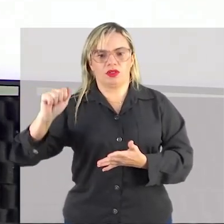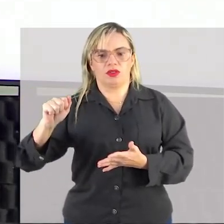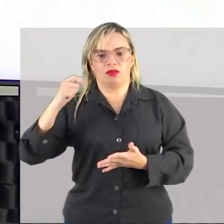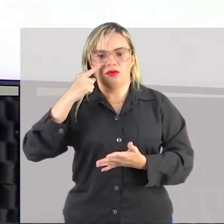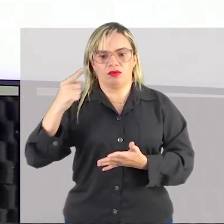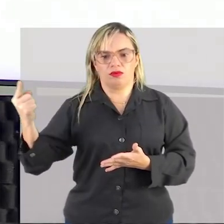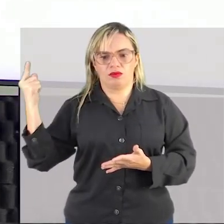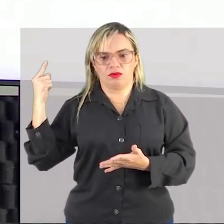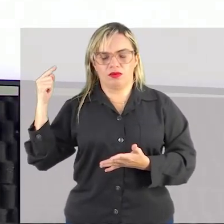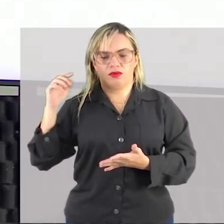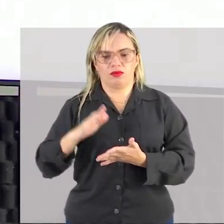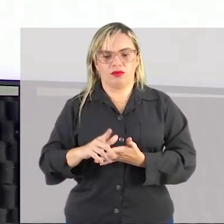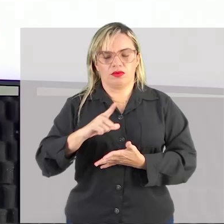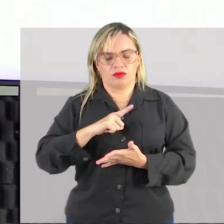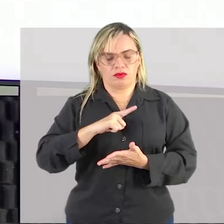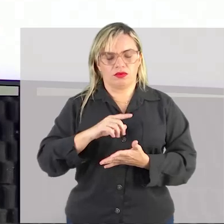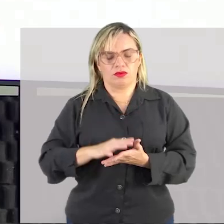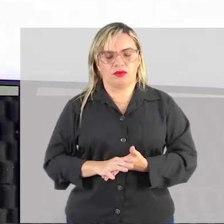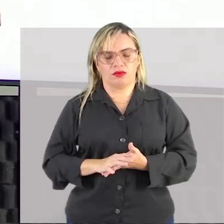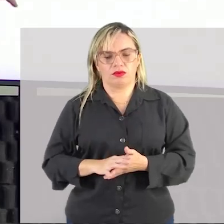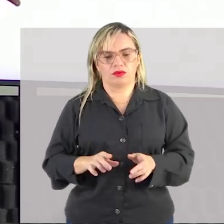fenol.